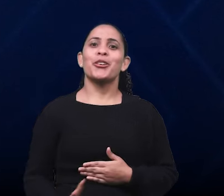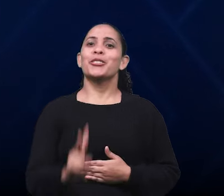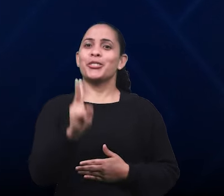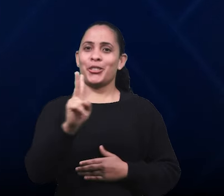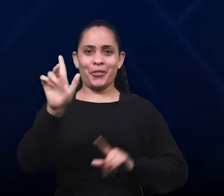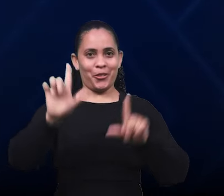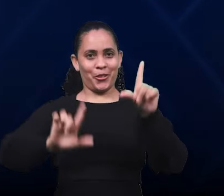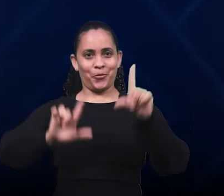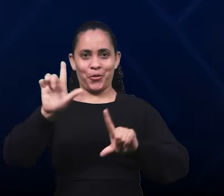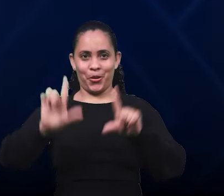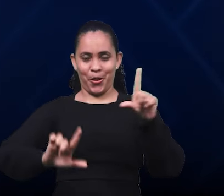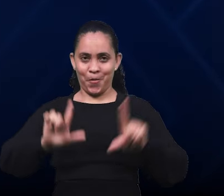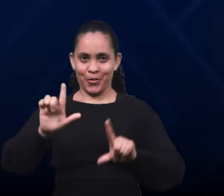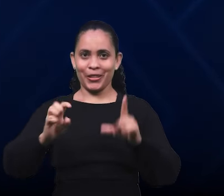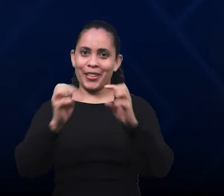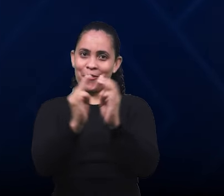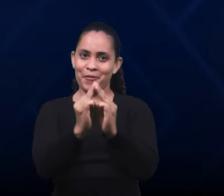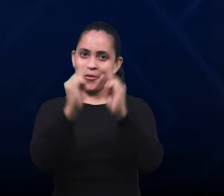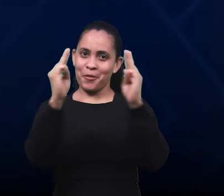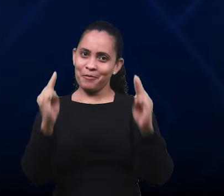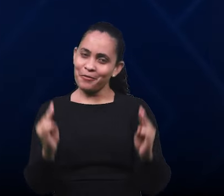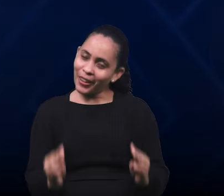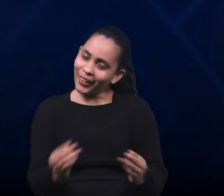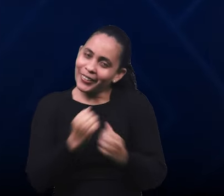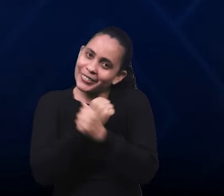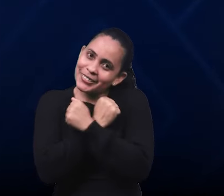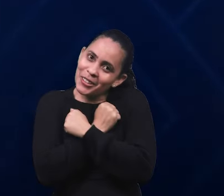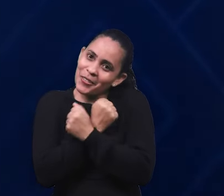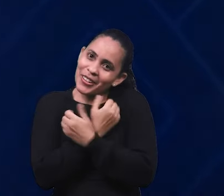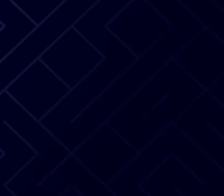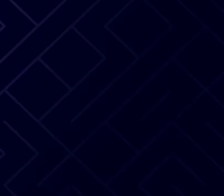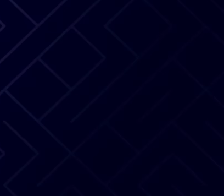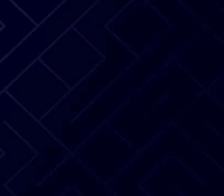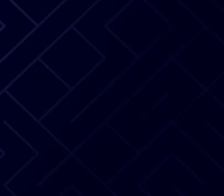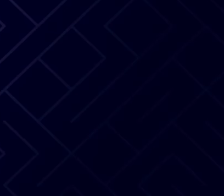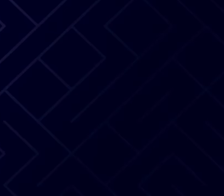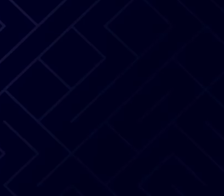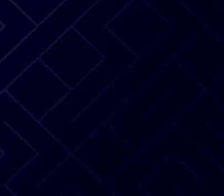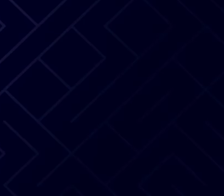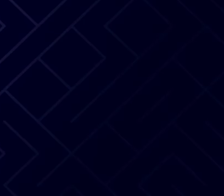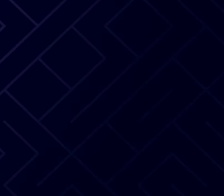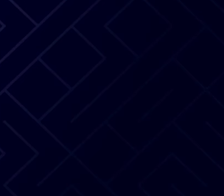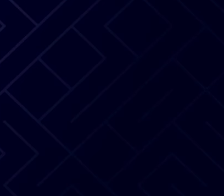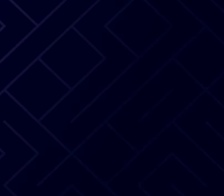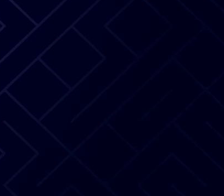programação da TV Manaim. Deixamos um abraço a todos.